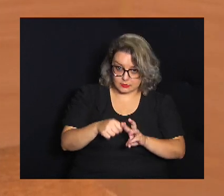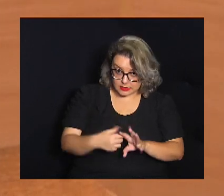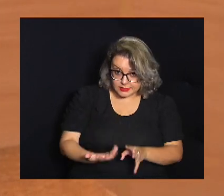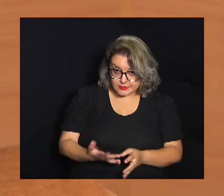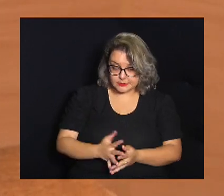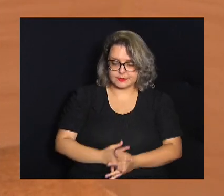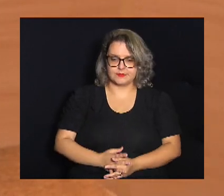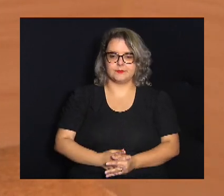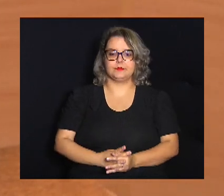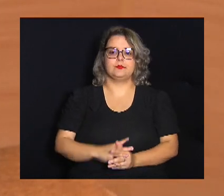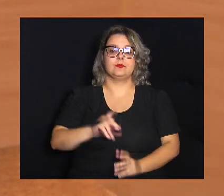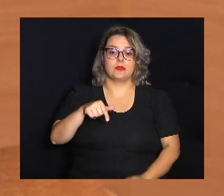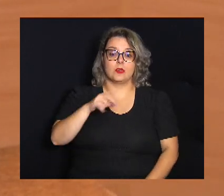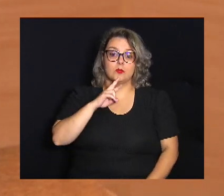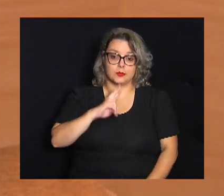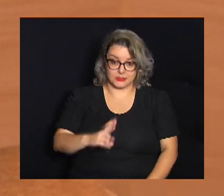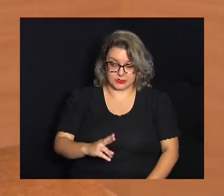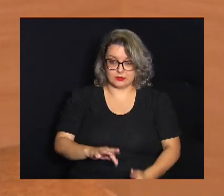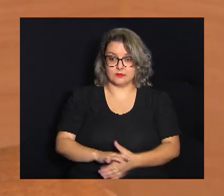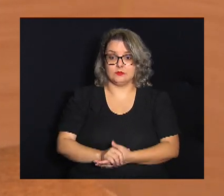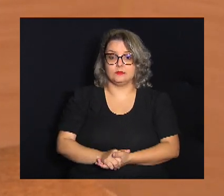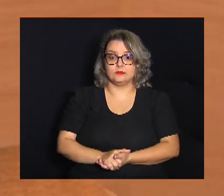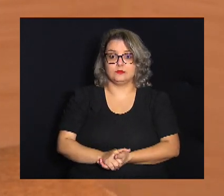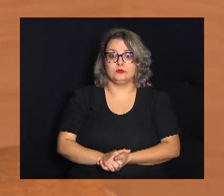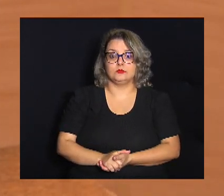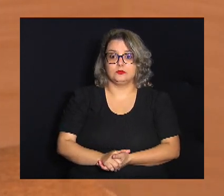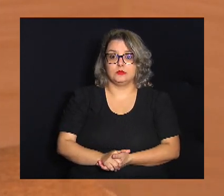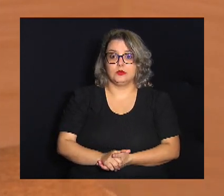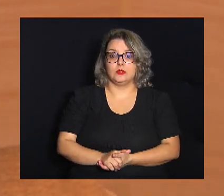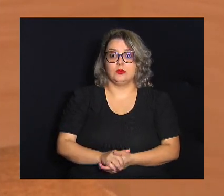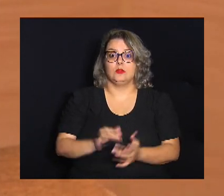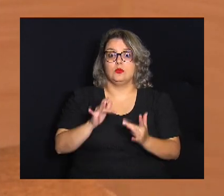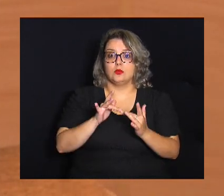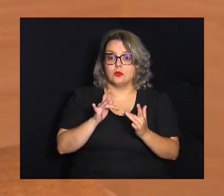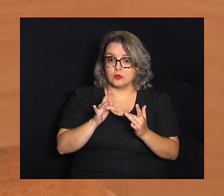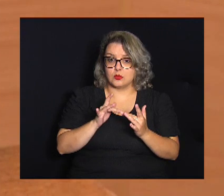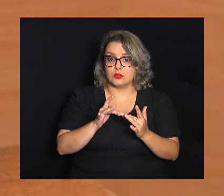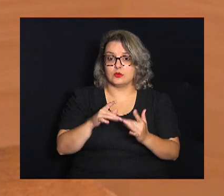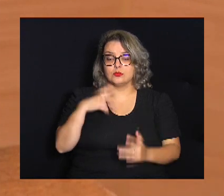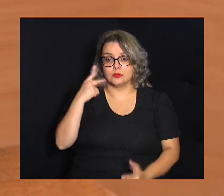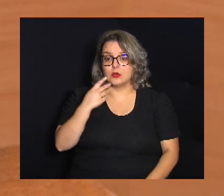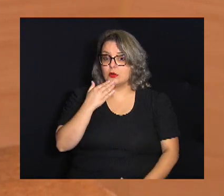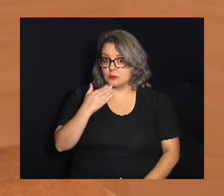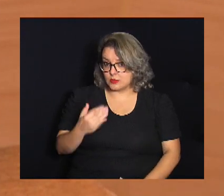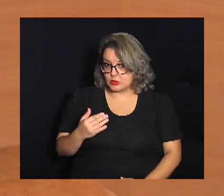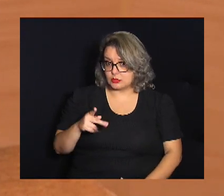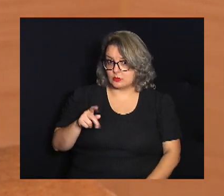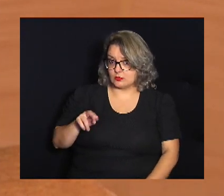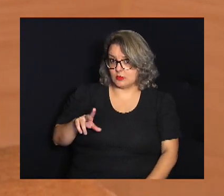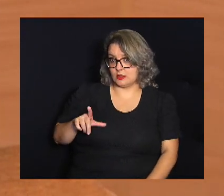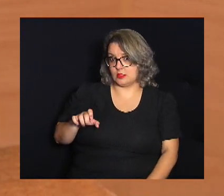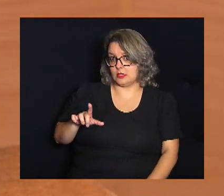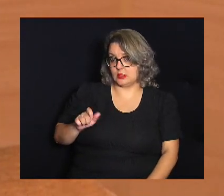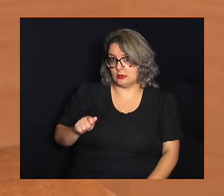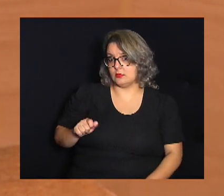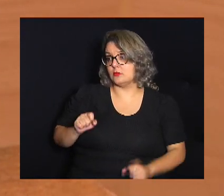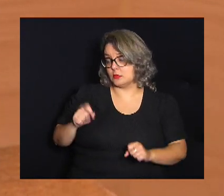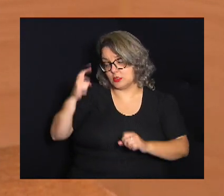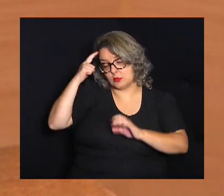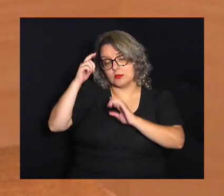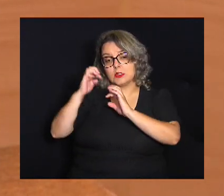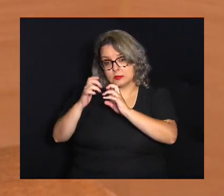seguida, vieram as respostas. Canal exclusivo para os vereadores, e até pedir a ajuda do Paulela aqui, se a gente poder pensar numa